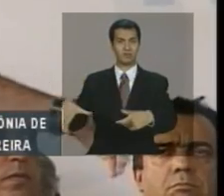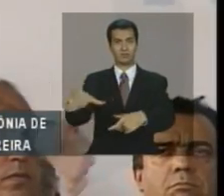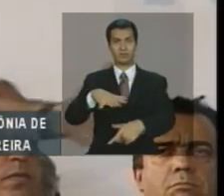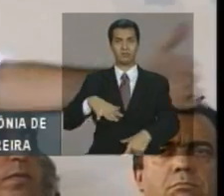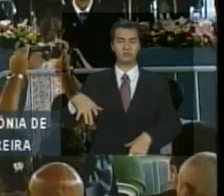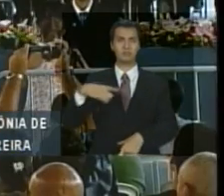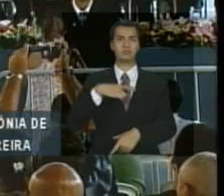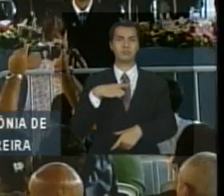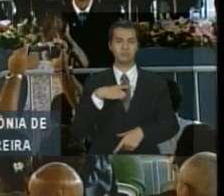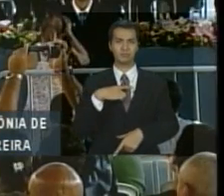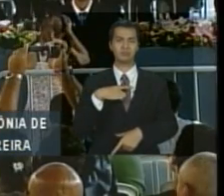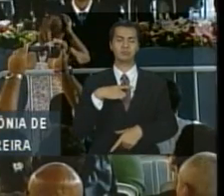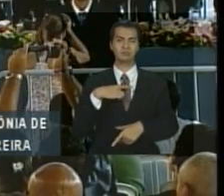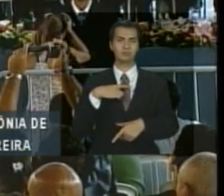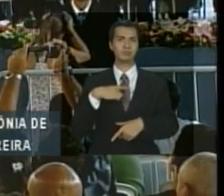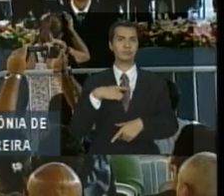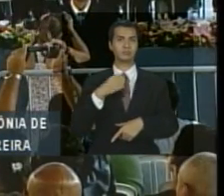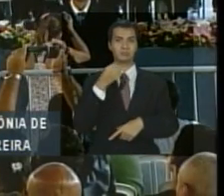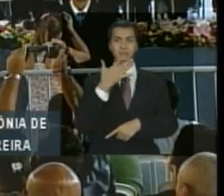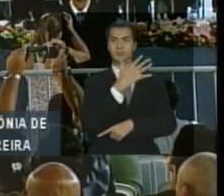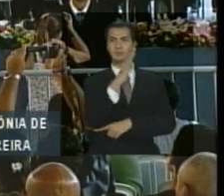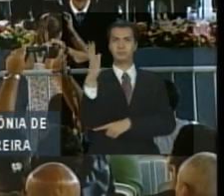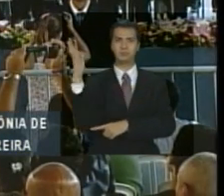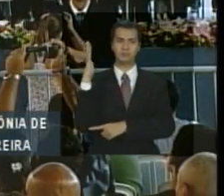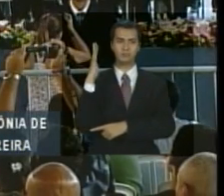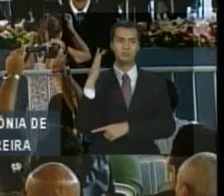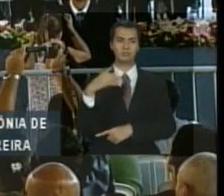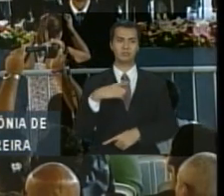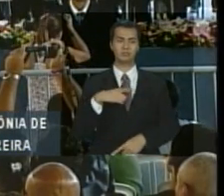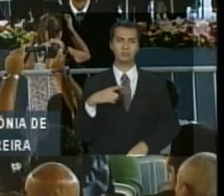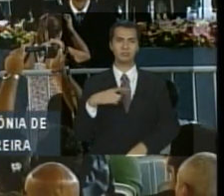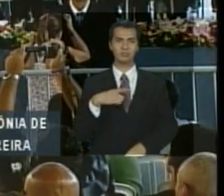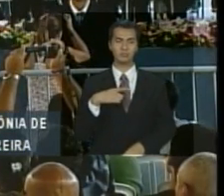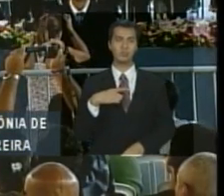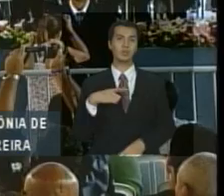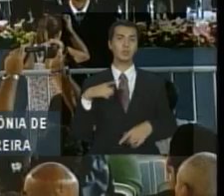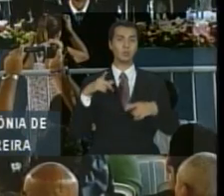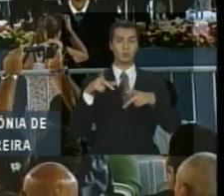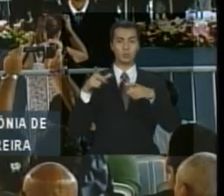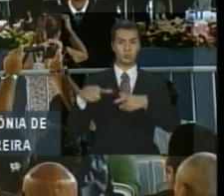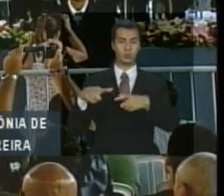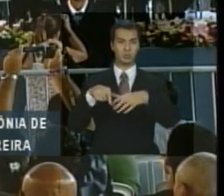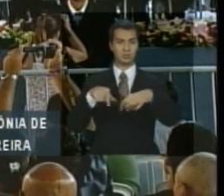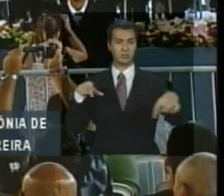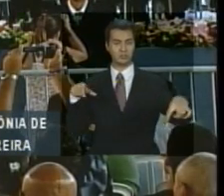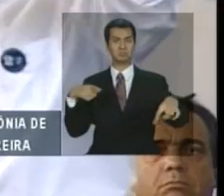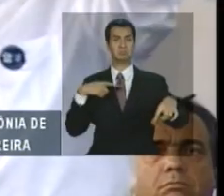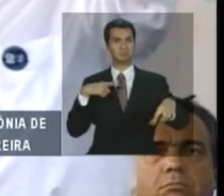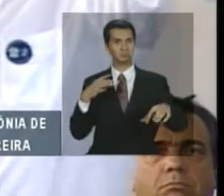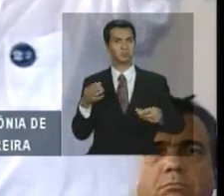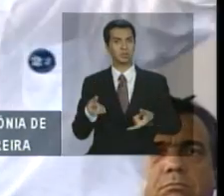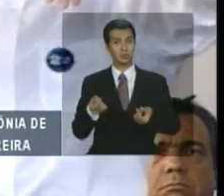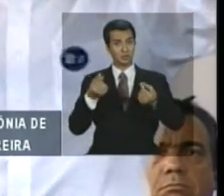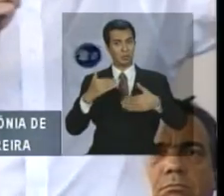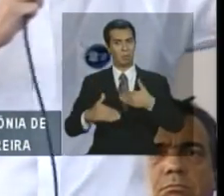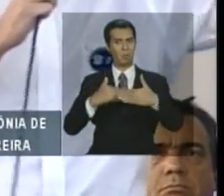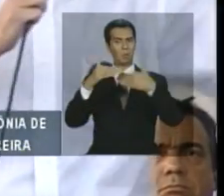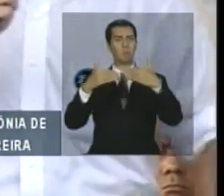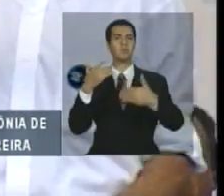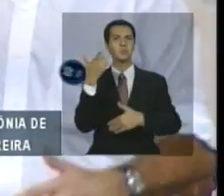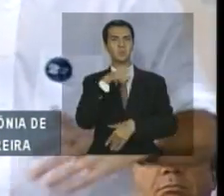casa ali que ficava de costas para essa área da Light, agora já está virando a Vieira Soto de Madureira. Tem imóvel que custava 100 mil, já está partindo para